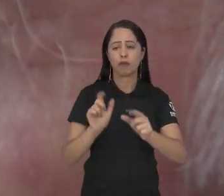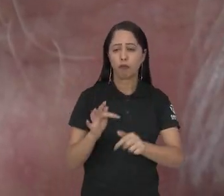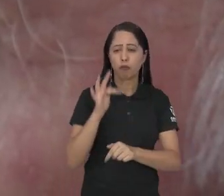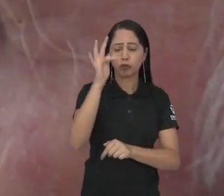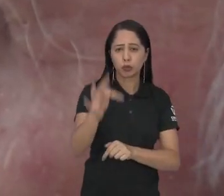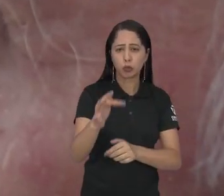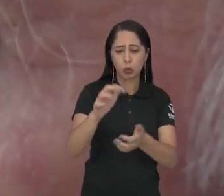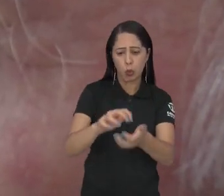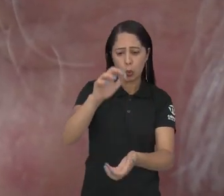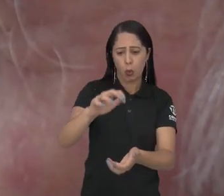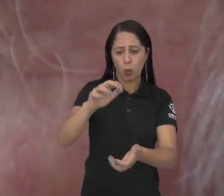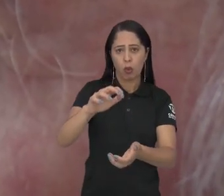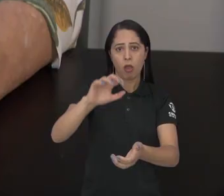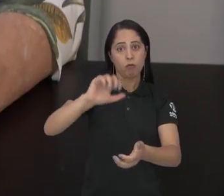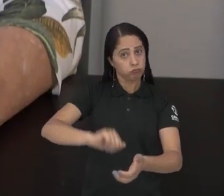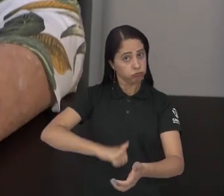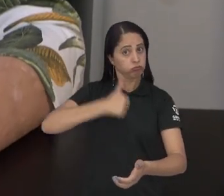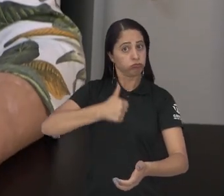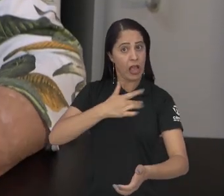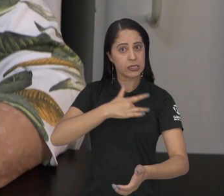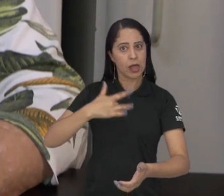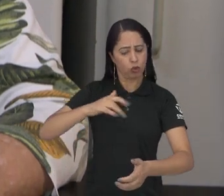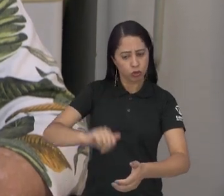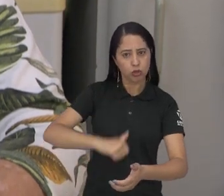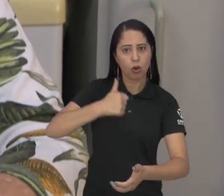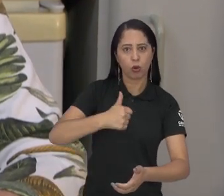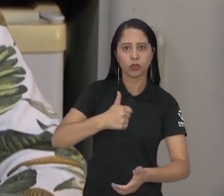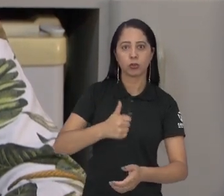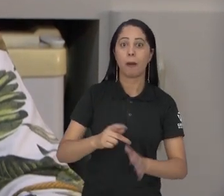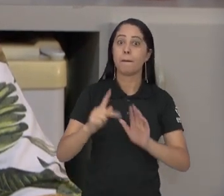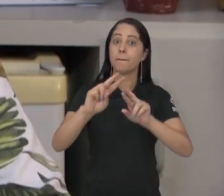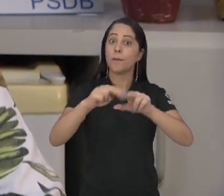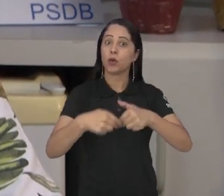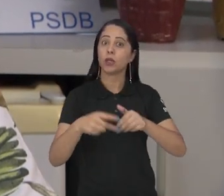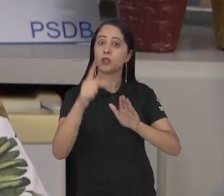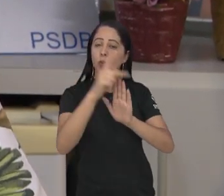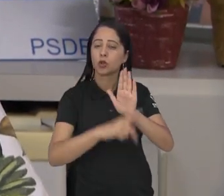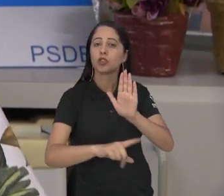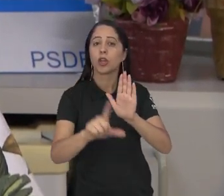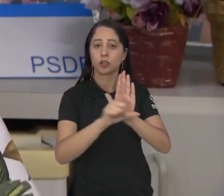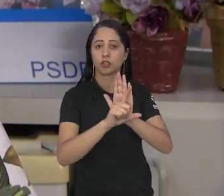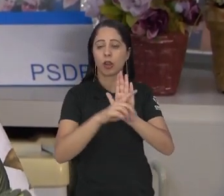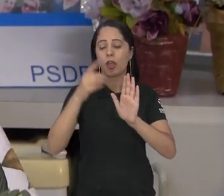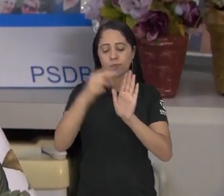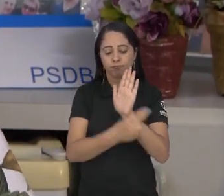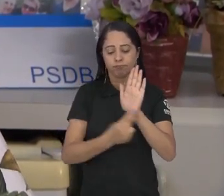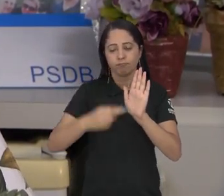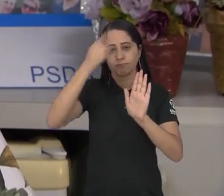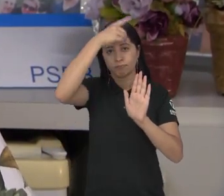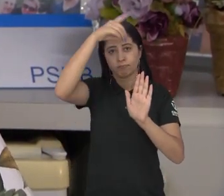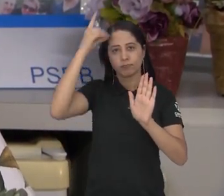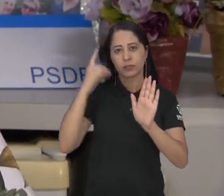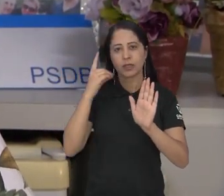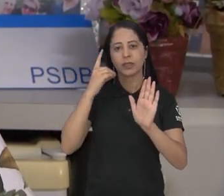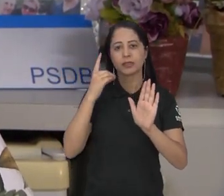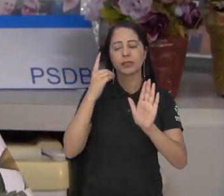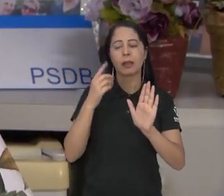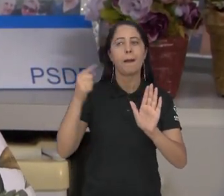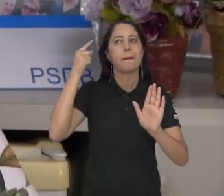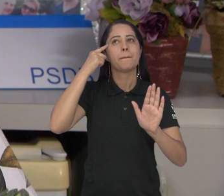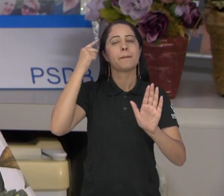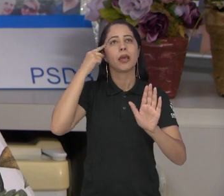ativo e com dignidade nesse sentido um projeto de lei da vereadora do se irrita entre a imitação na Câmara